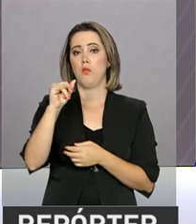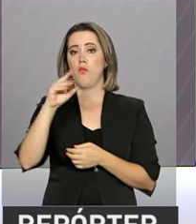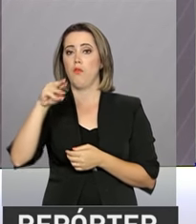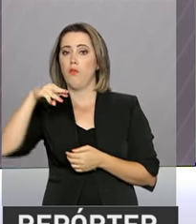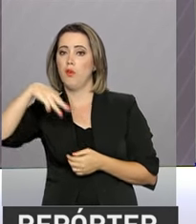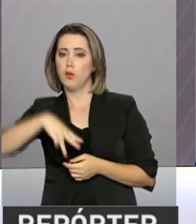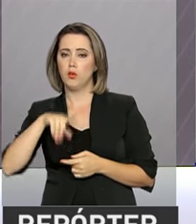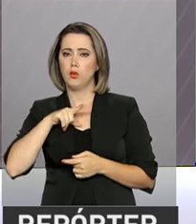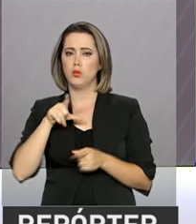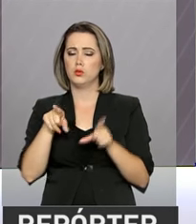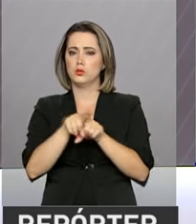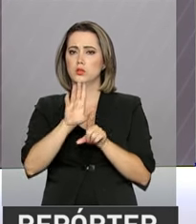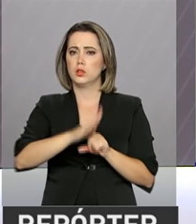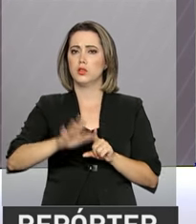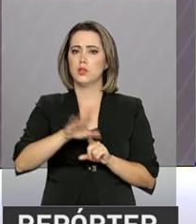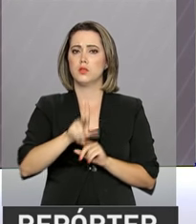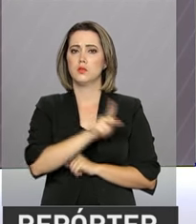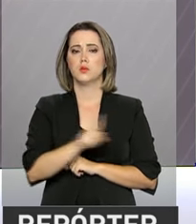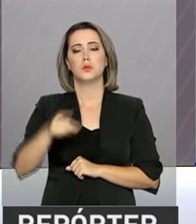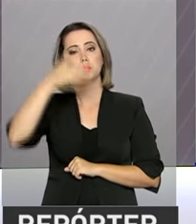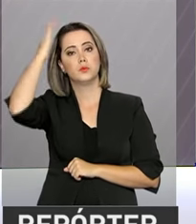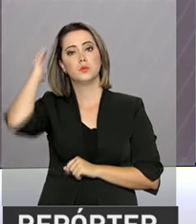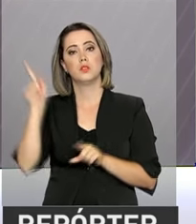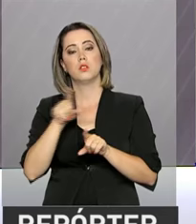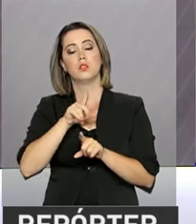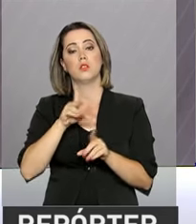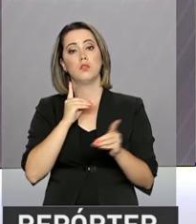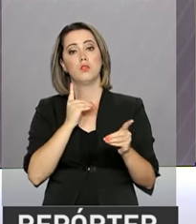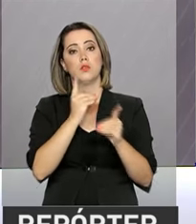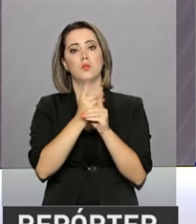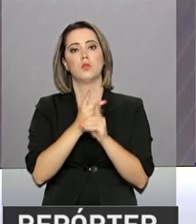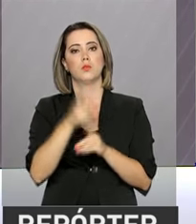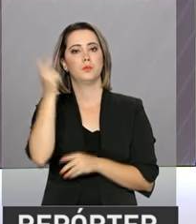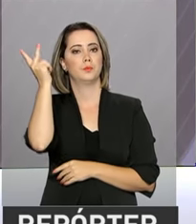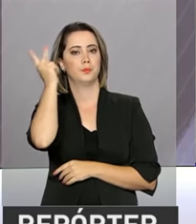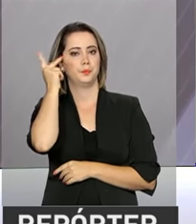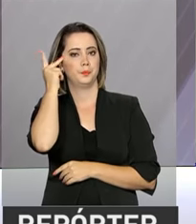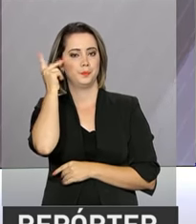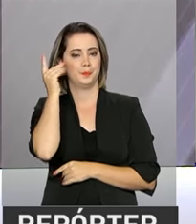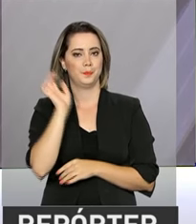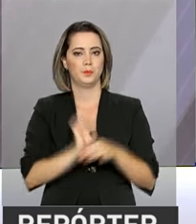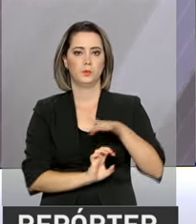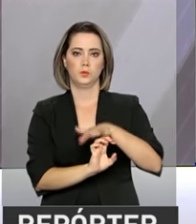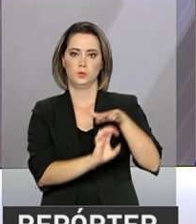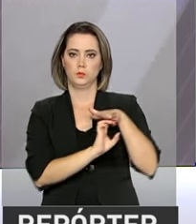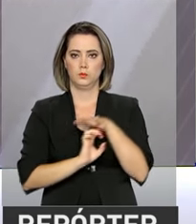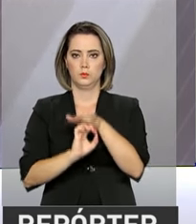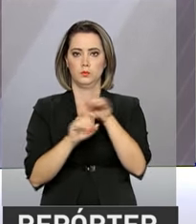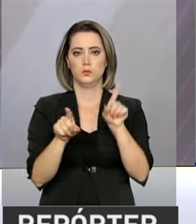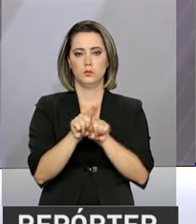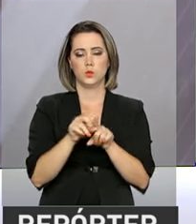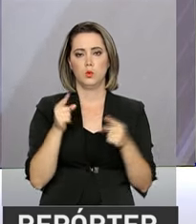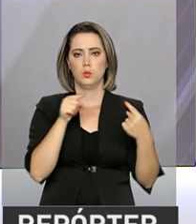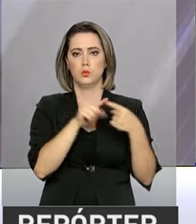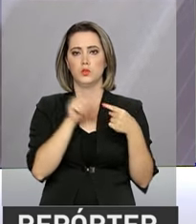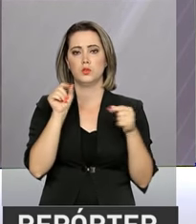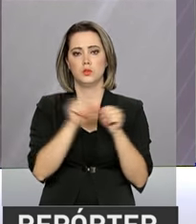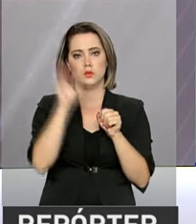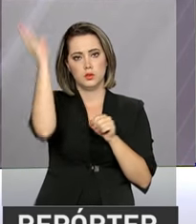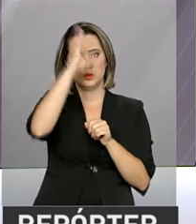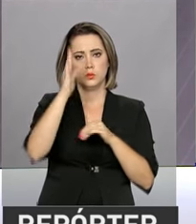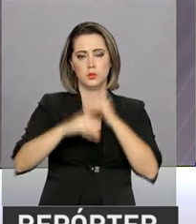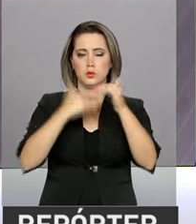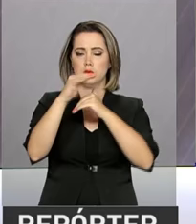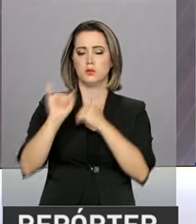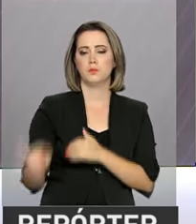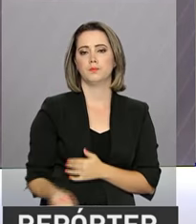o presidente Michel Temer teve um encontro com investidores também em São Paulo. E disse que o objetivo é fazer do Brasil um país